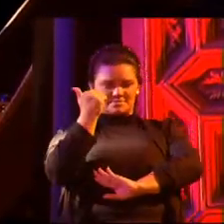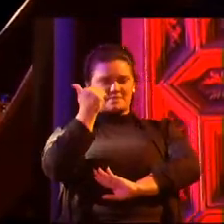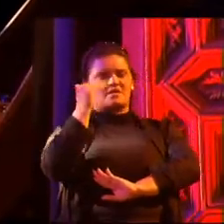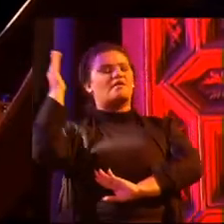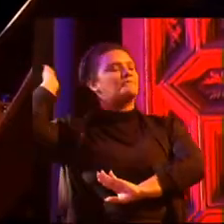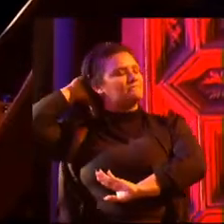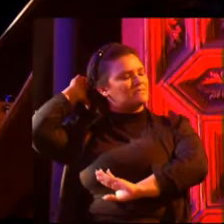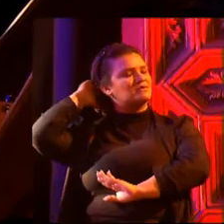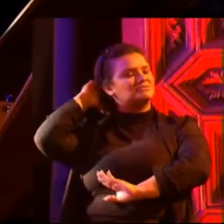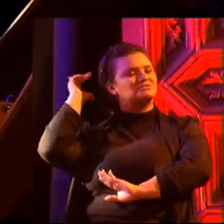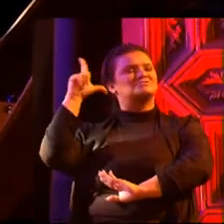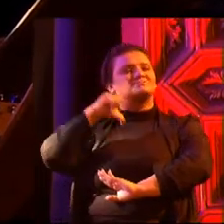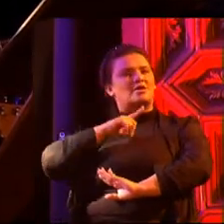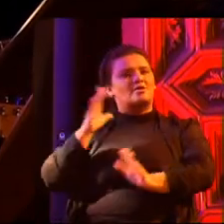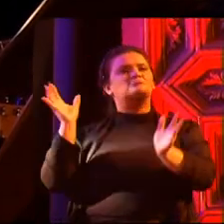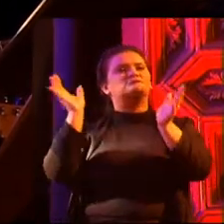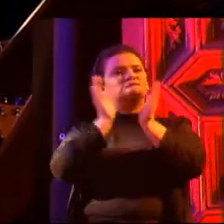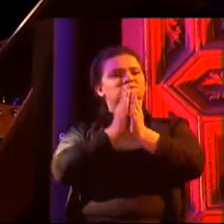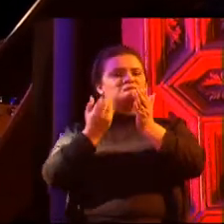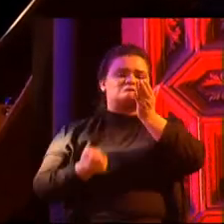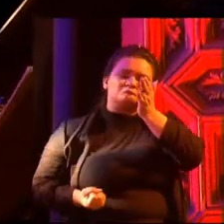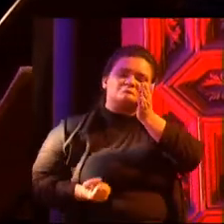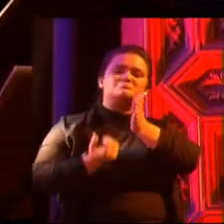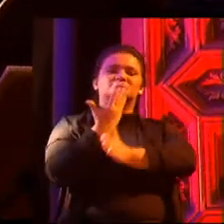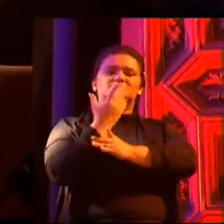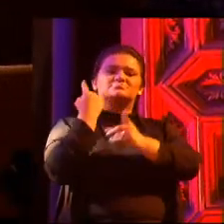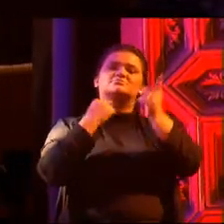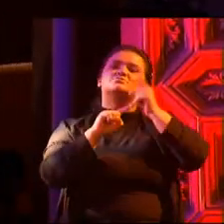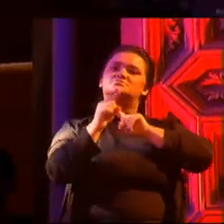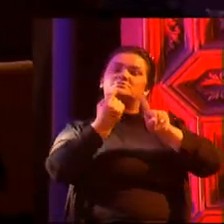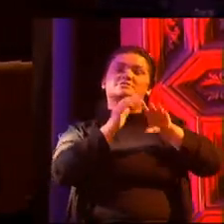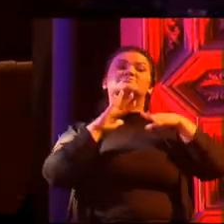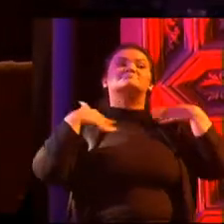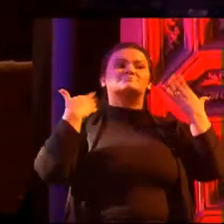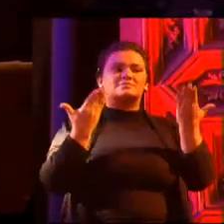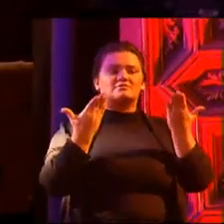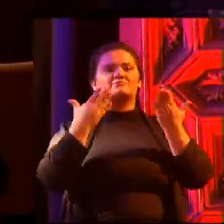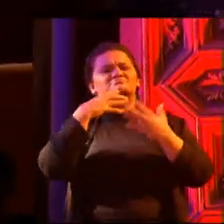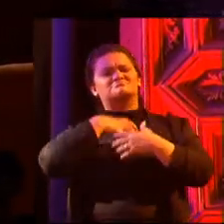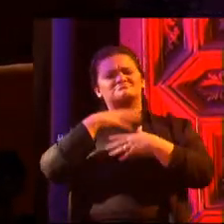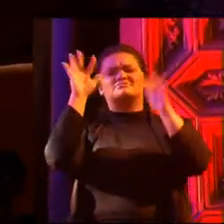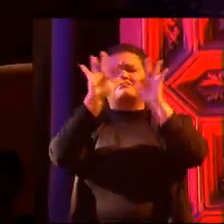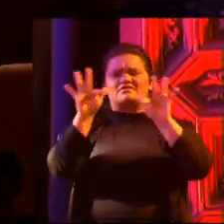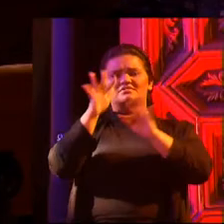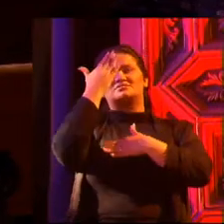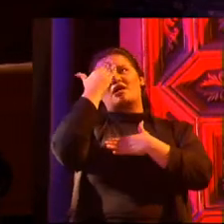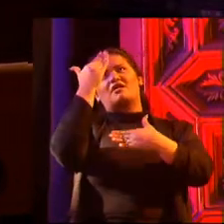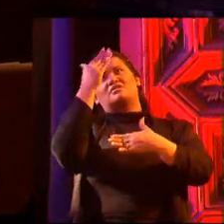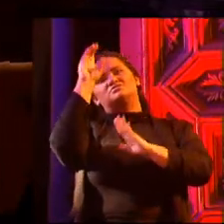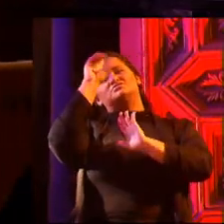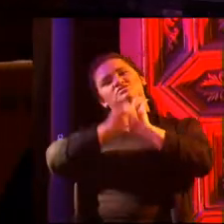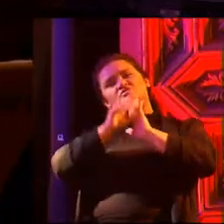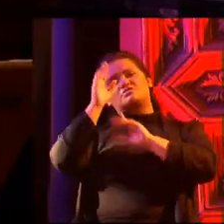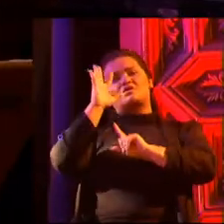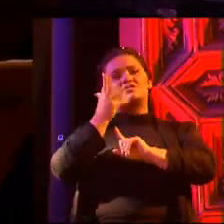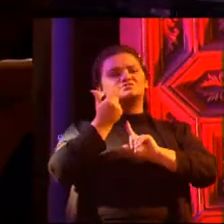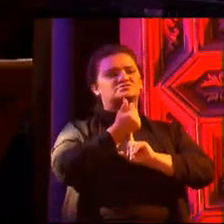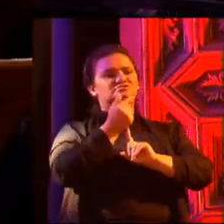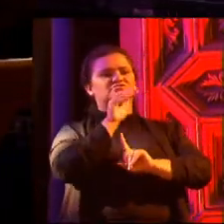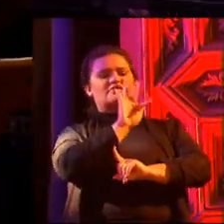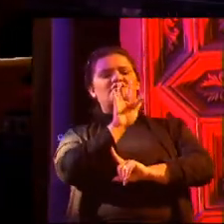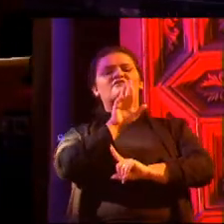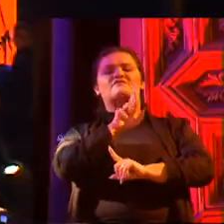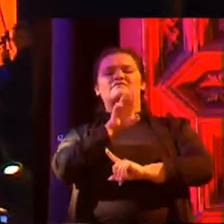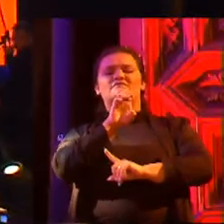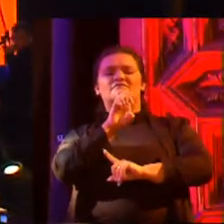Pará é um celeiro de músicos. Então, eu fico muito feliz, agradeço ao meu diretor artístico que está aqui, o Fred, a